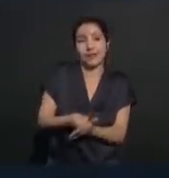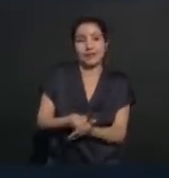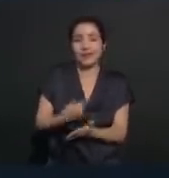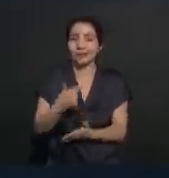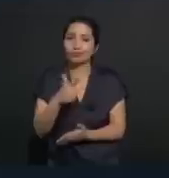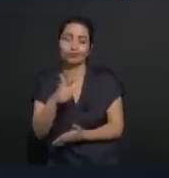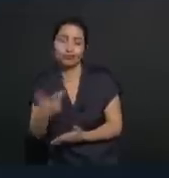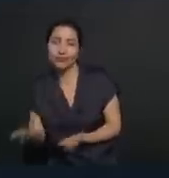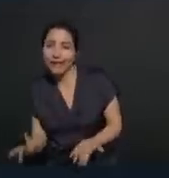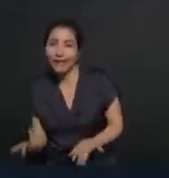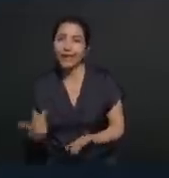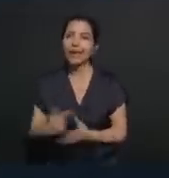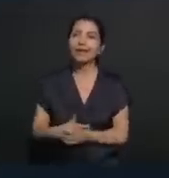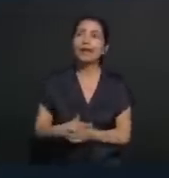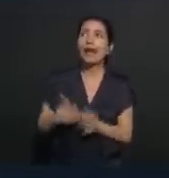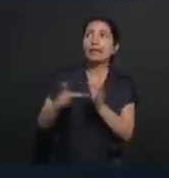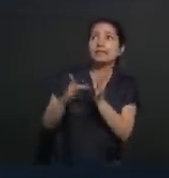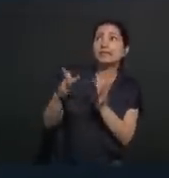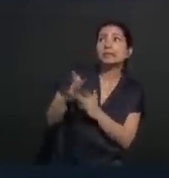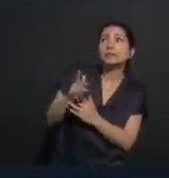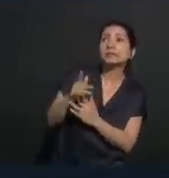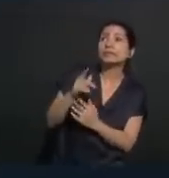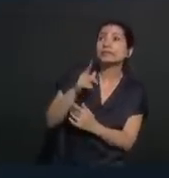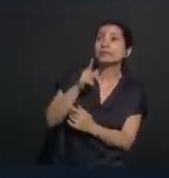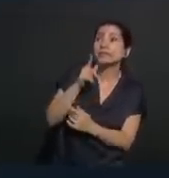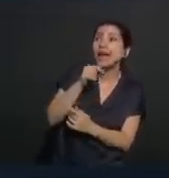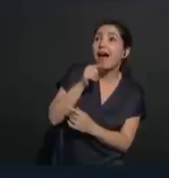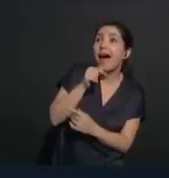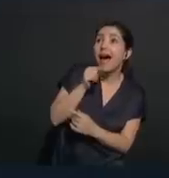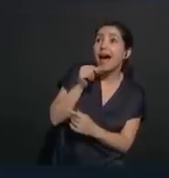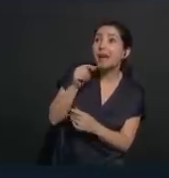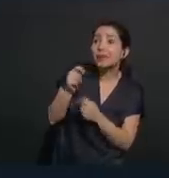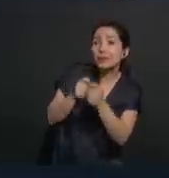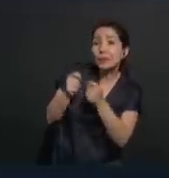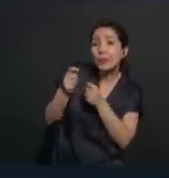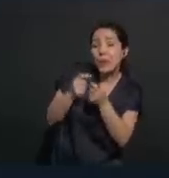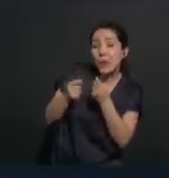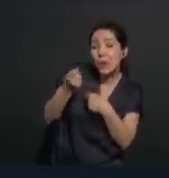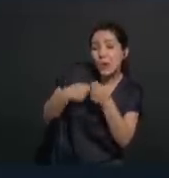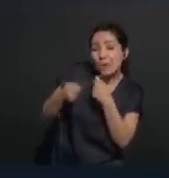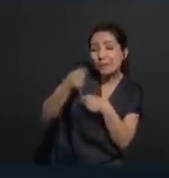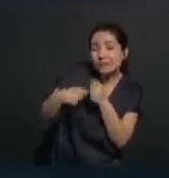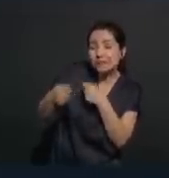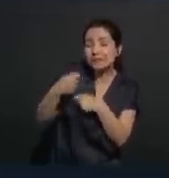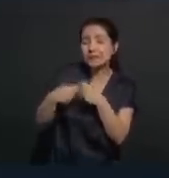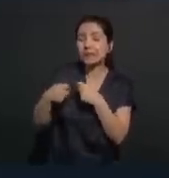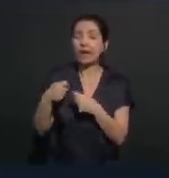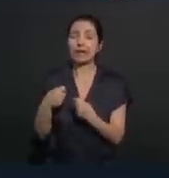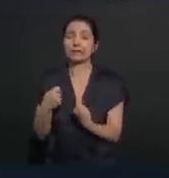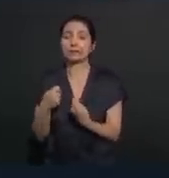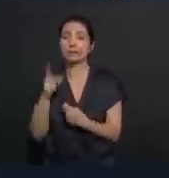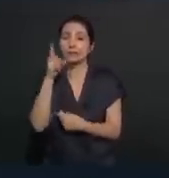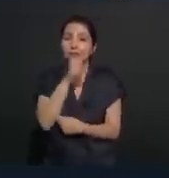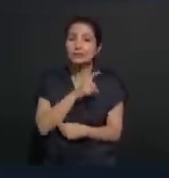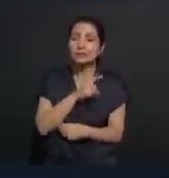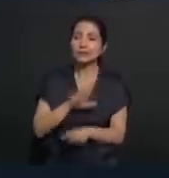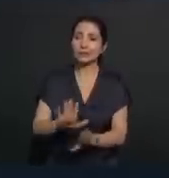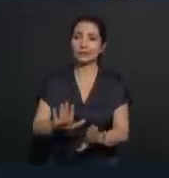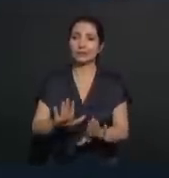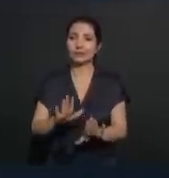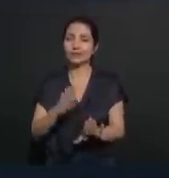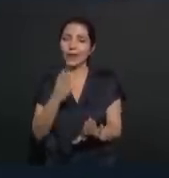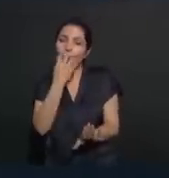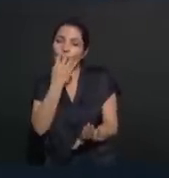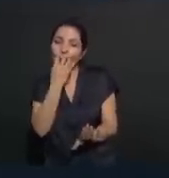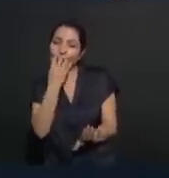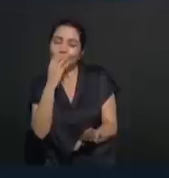caminhar para a escola. Jesus, eu estou regrando água na minha casa, eu estou regrando... O cachorro vai latir no quintal, eu falo, não, eu